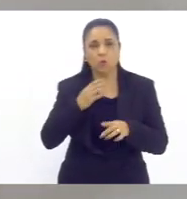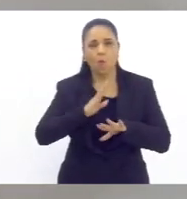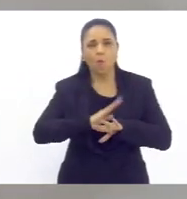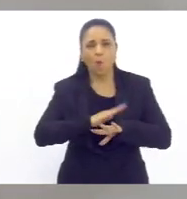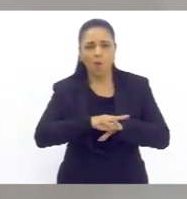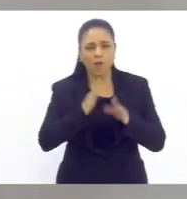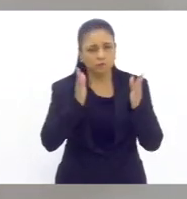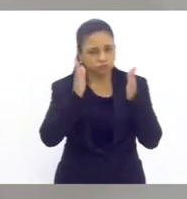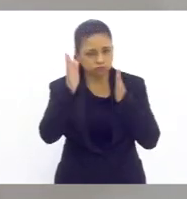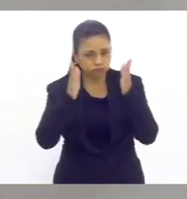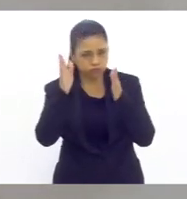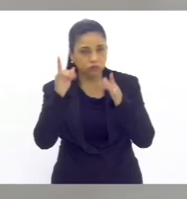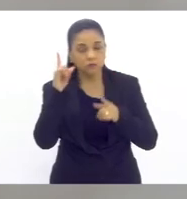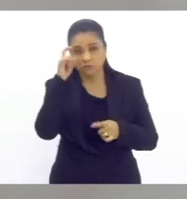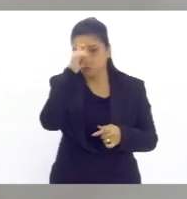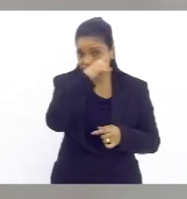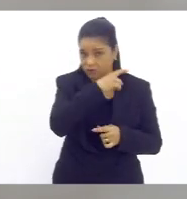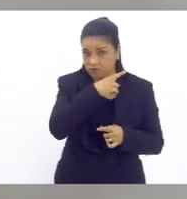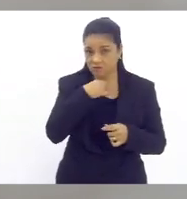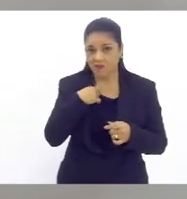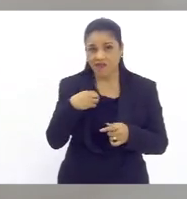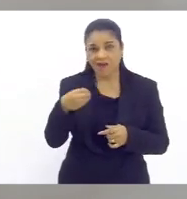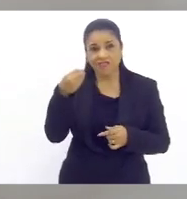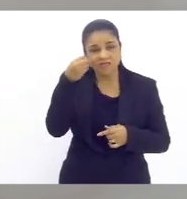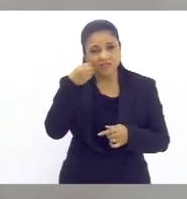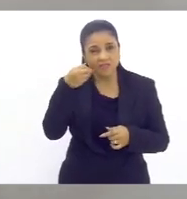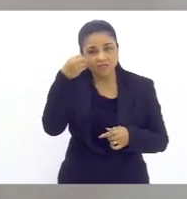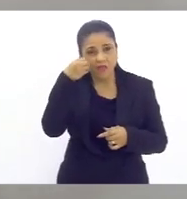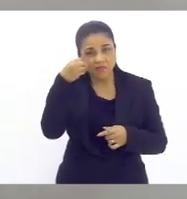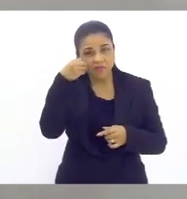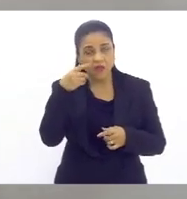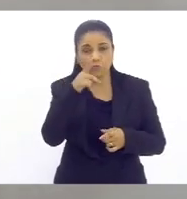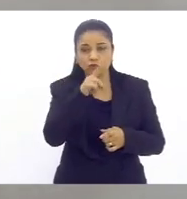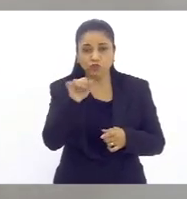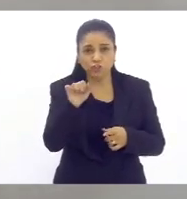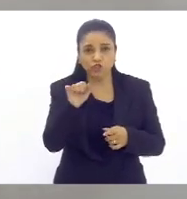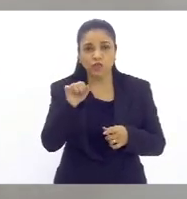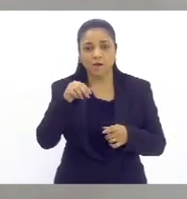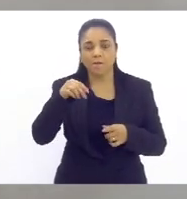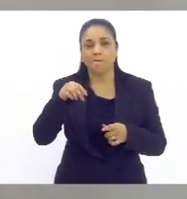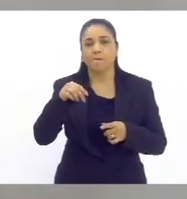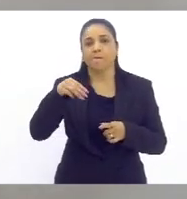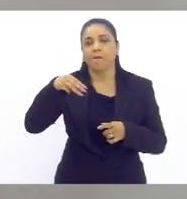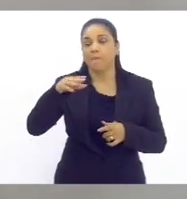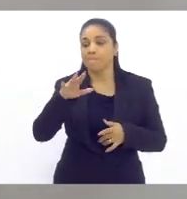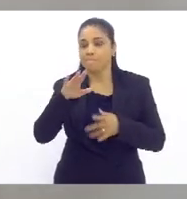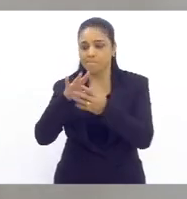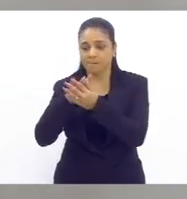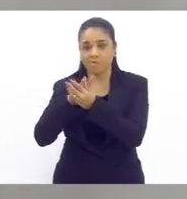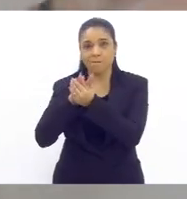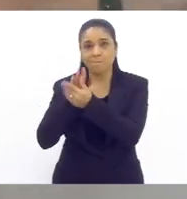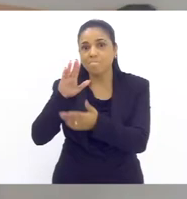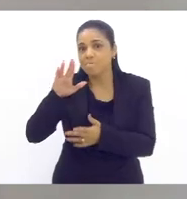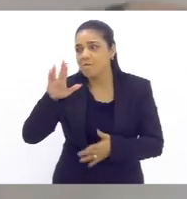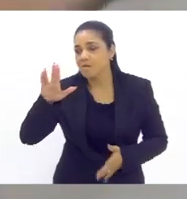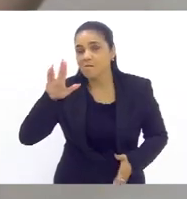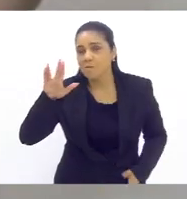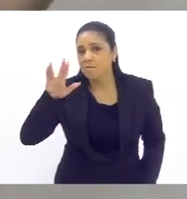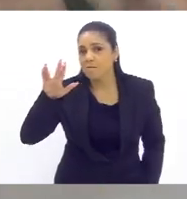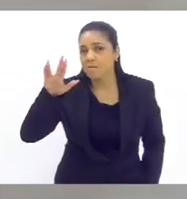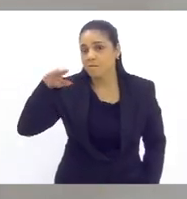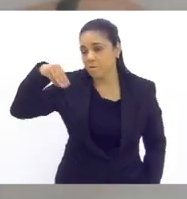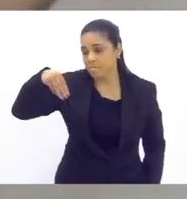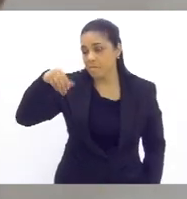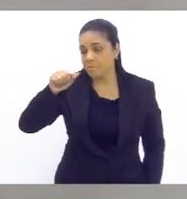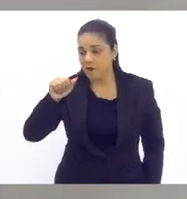muito difícil que foi a tentativa de aprovar o dia da maconha medicinal o nome maconha causou uma comoção foi até o colega de vocês